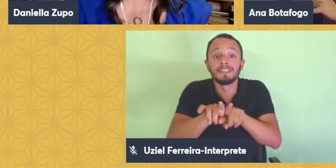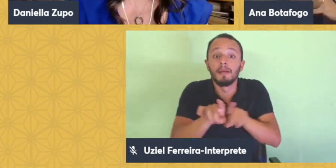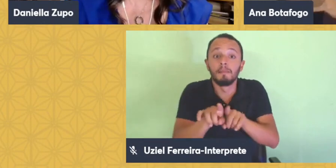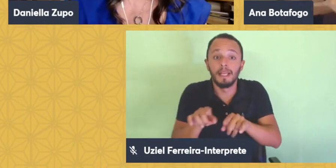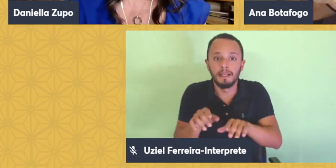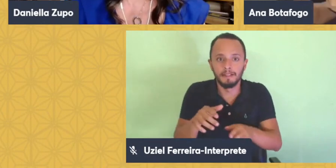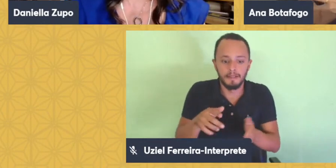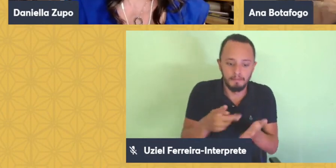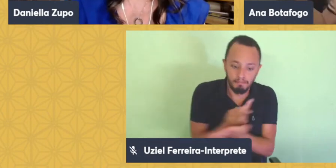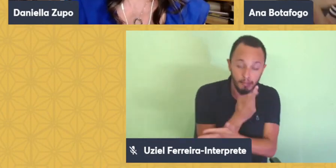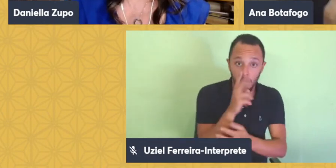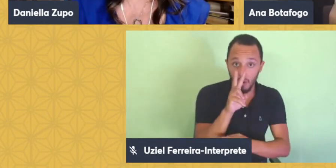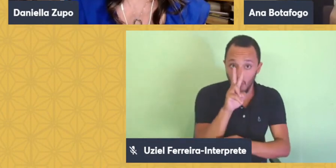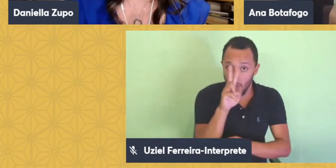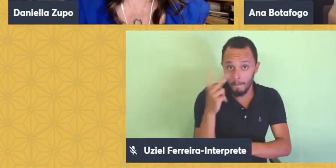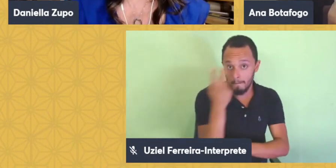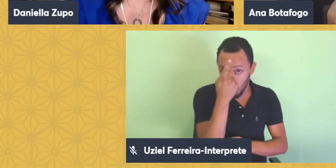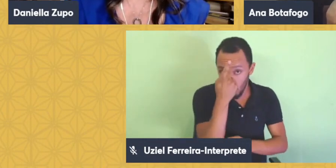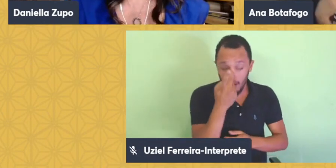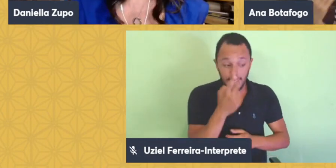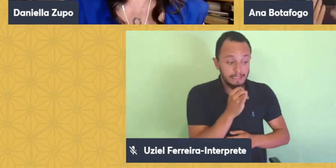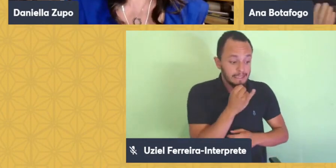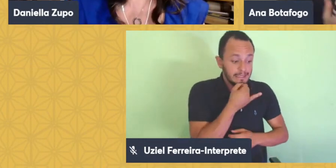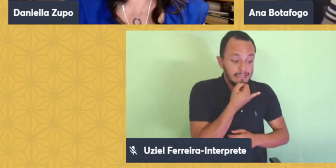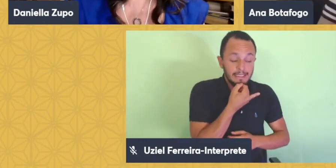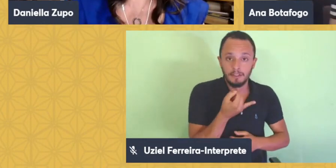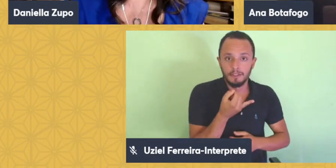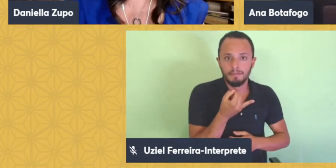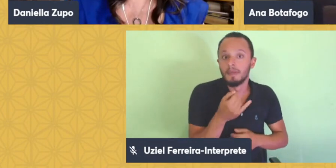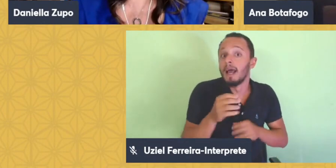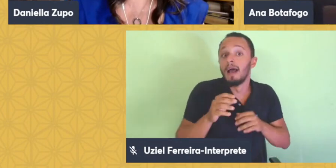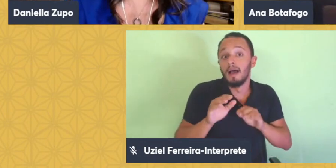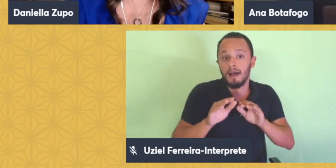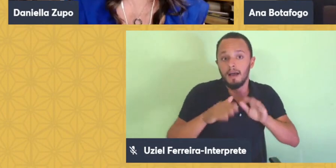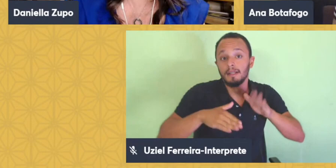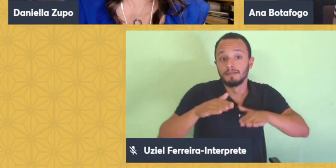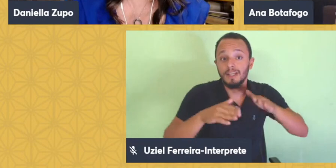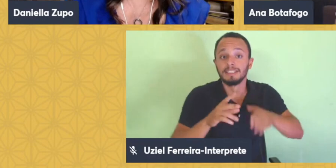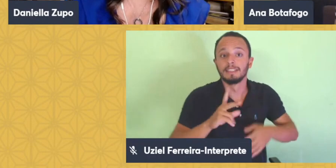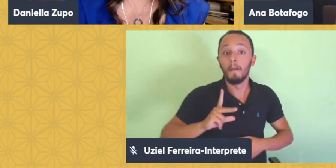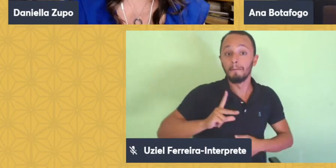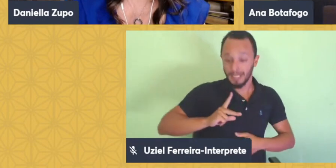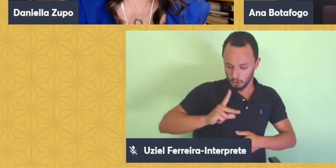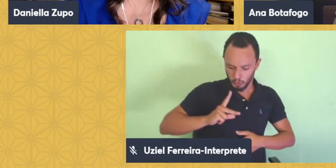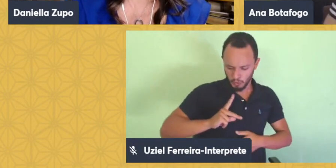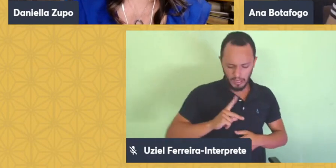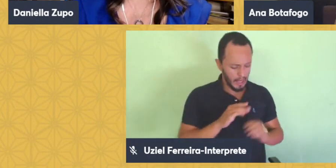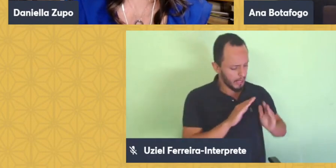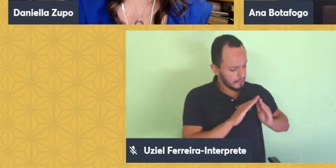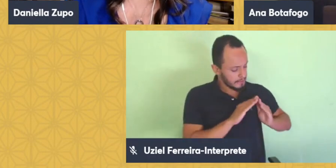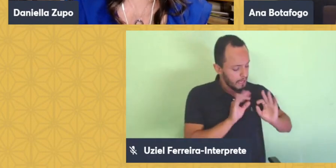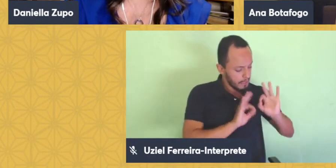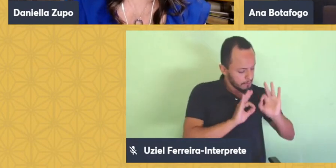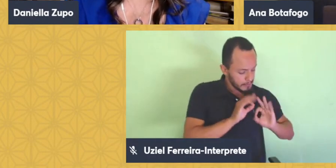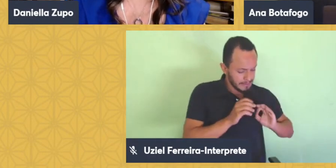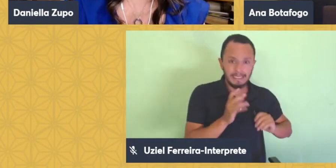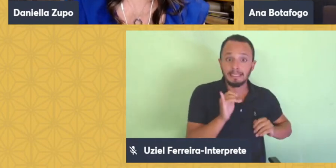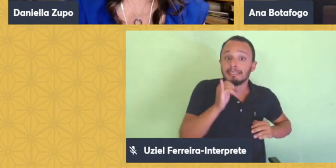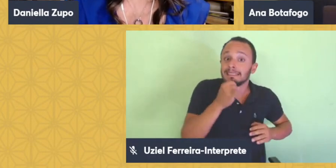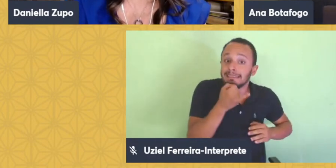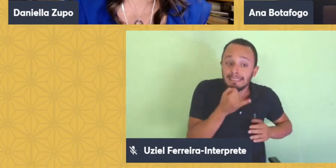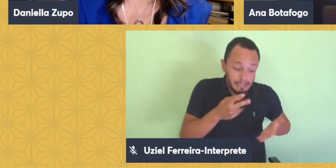ter momentos na minha vida pessoal que não vai ser o que eu vou transmitir porque o meu corpo é um corpo